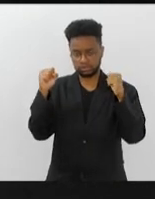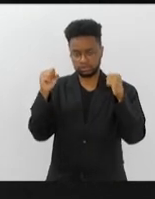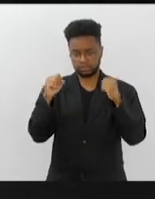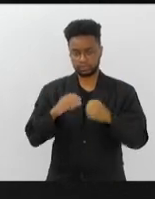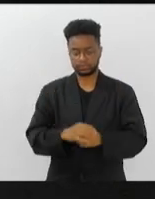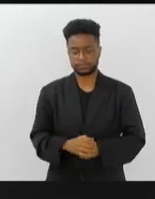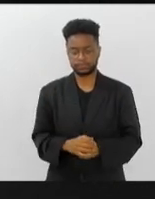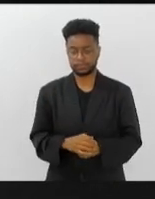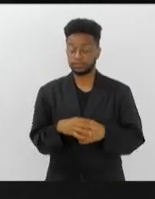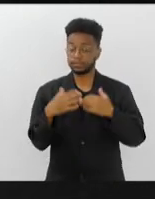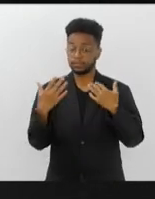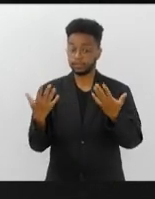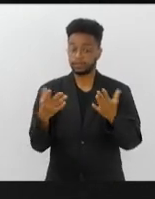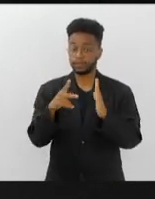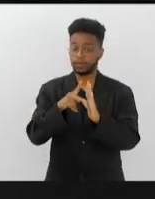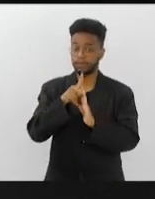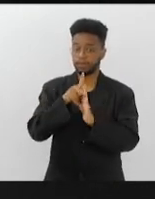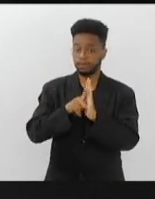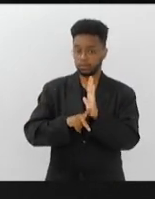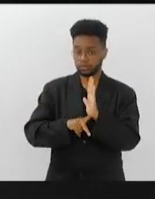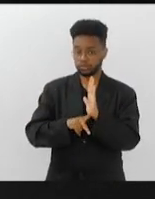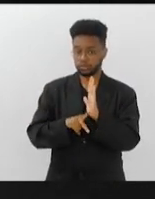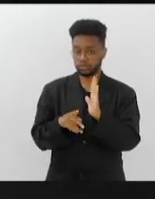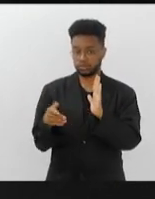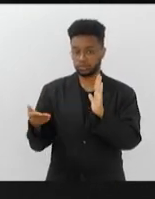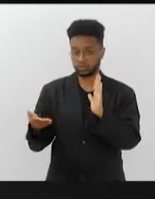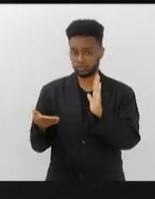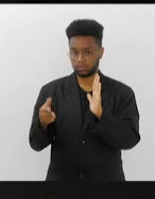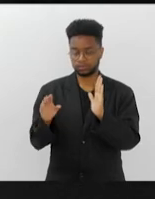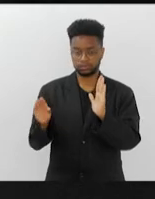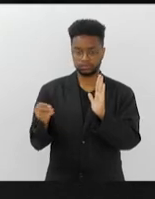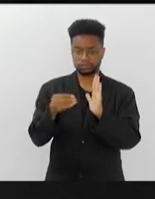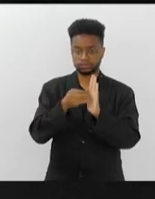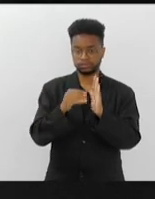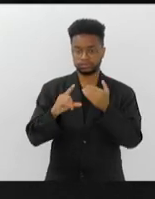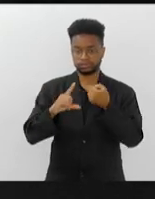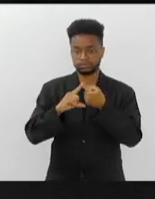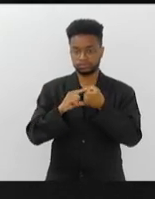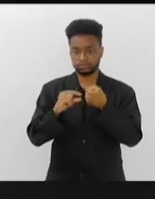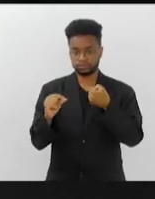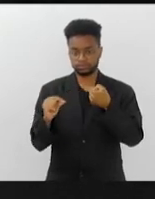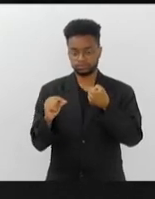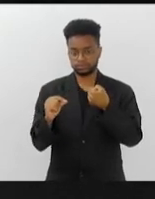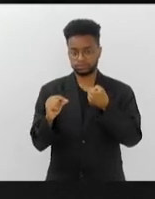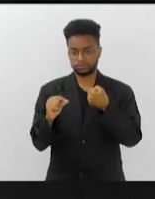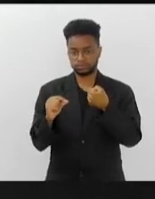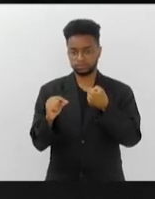esse projeto aqui no artigo